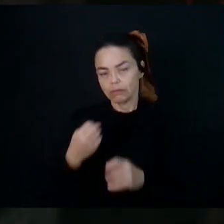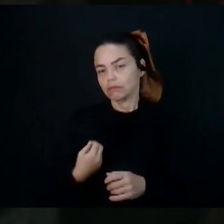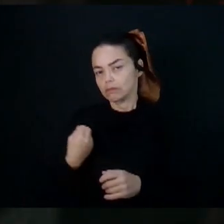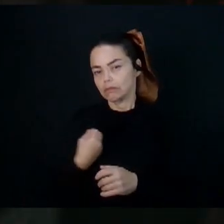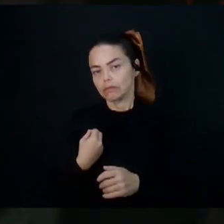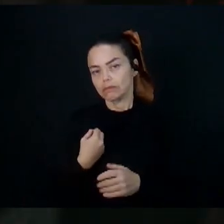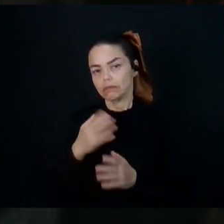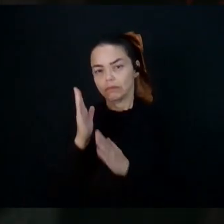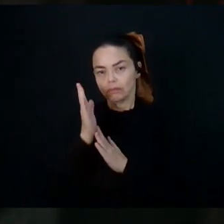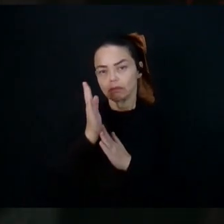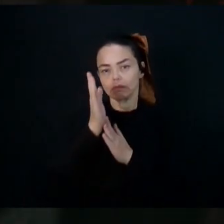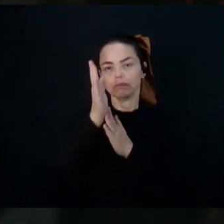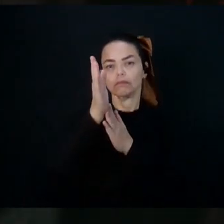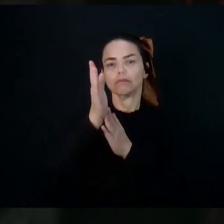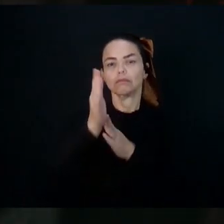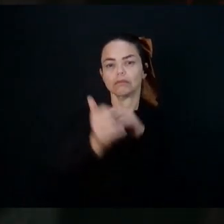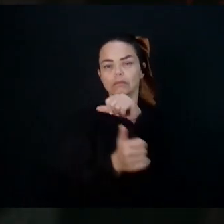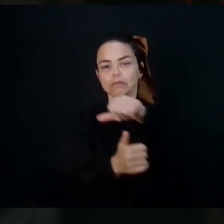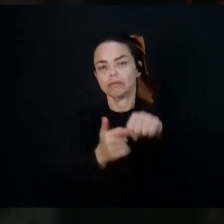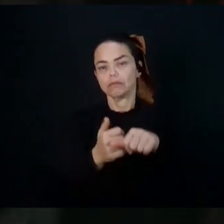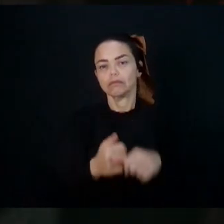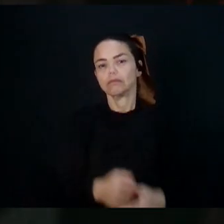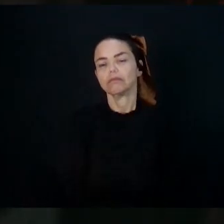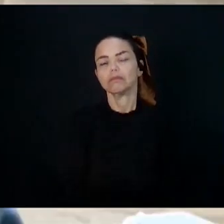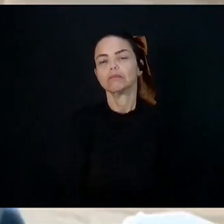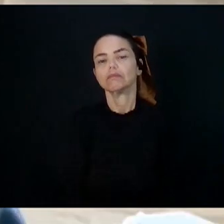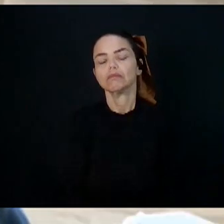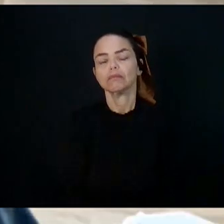vida, ressignificar. Não é isso, Érica?